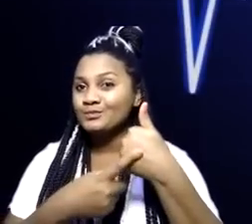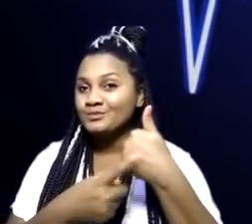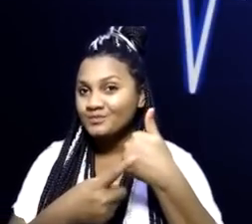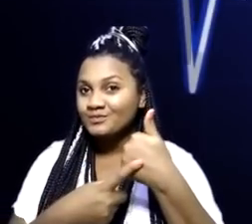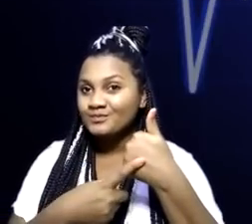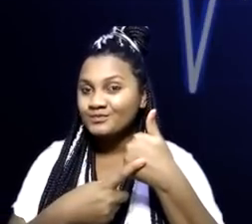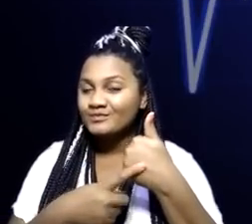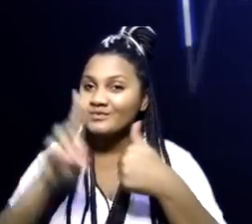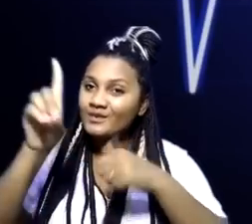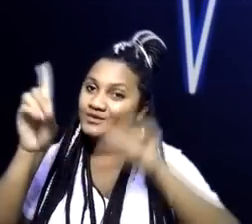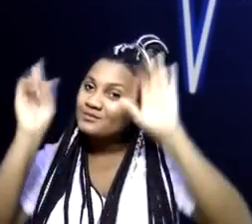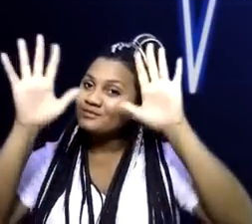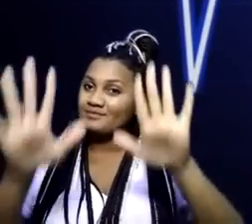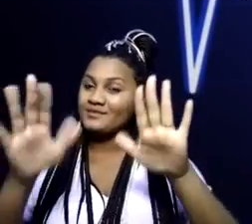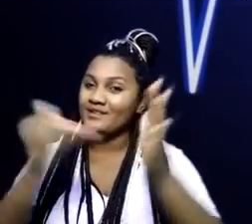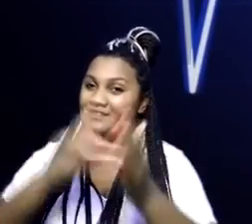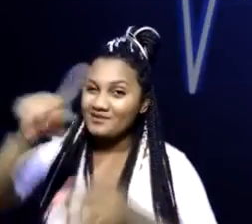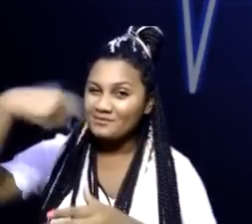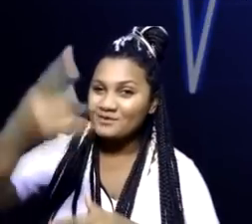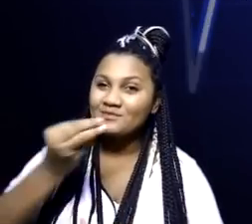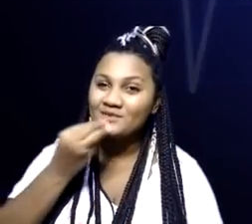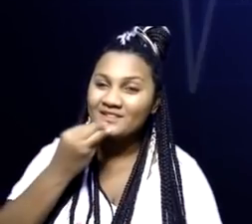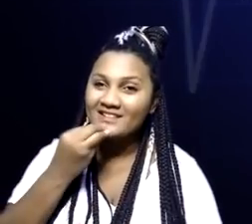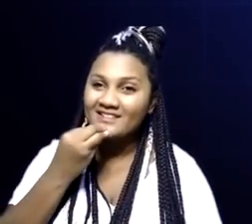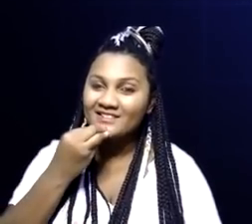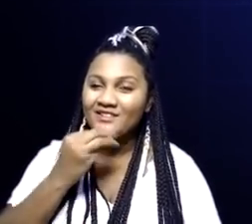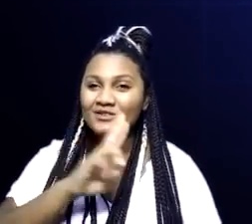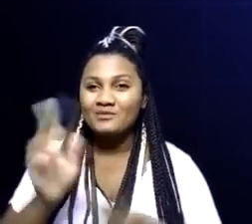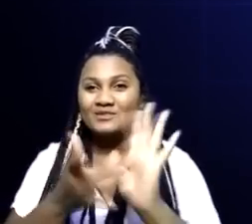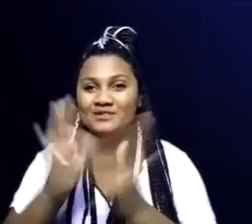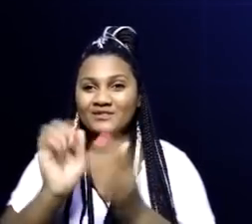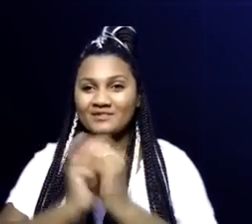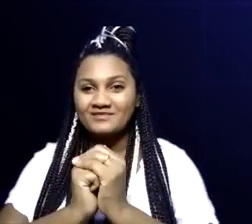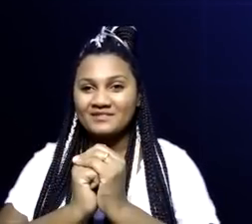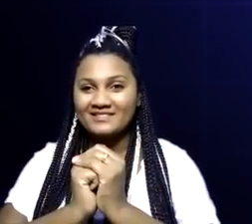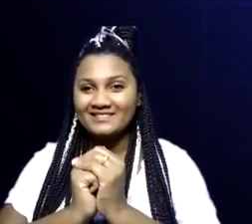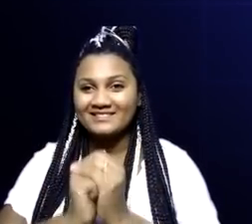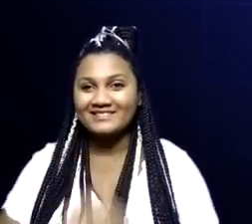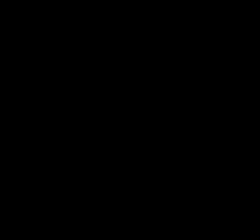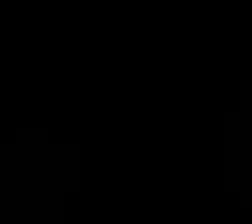notificações. Deus te abençoe e até a próxima oportunidade, em nome de Jesus.